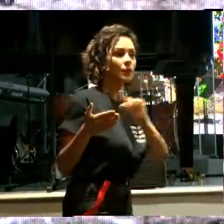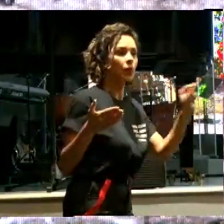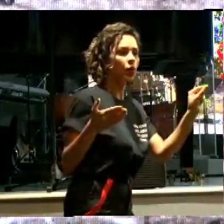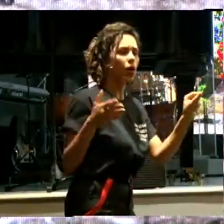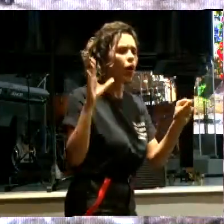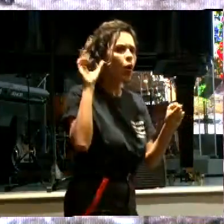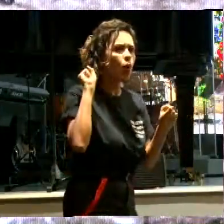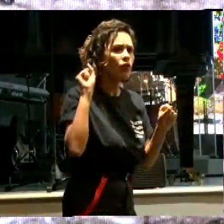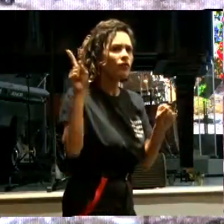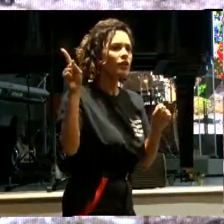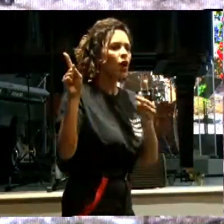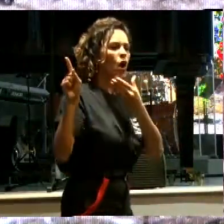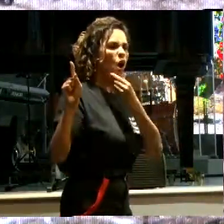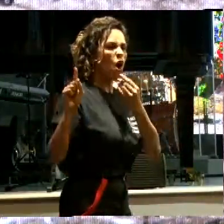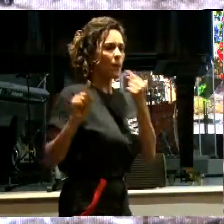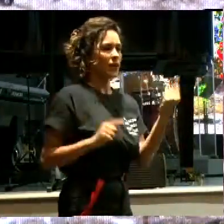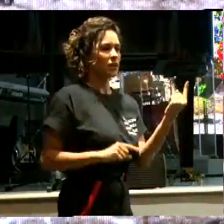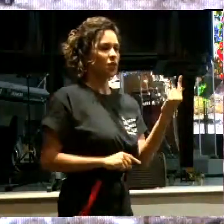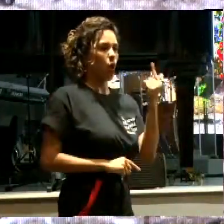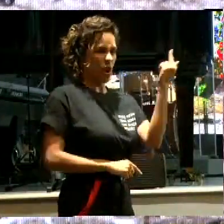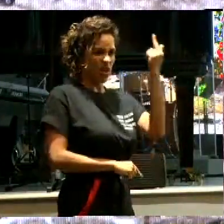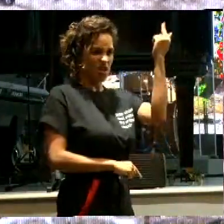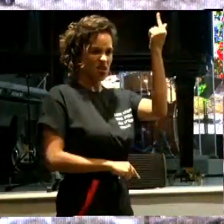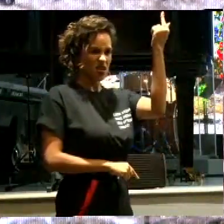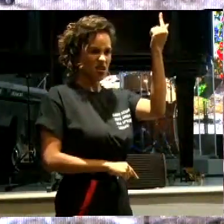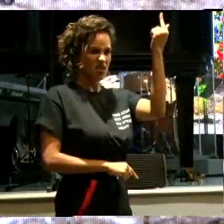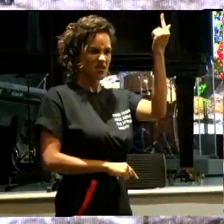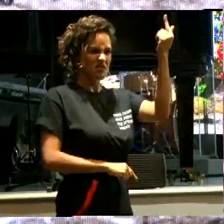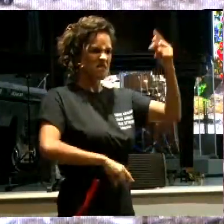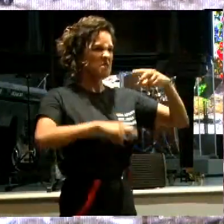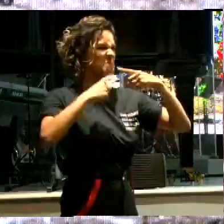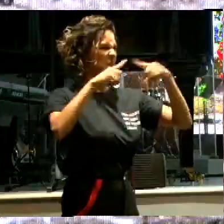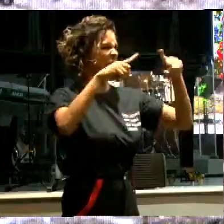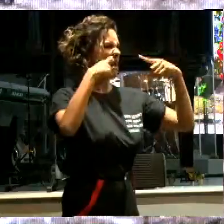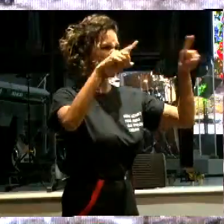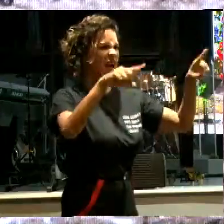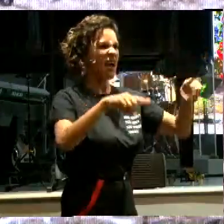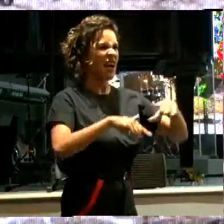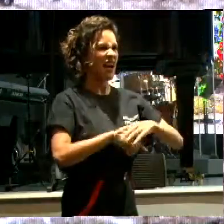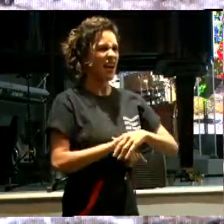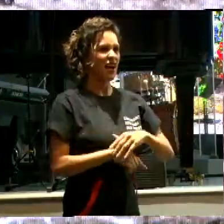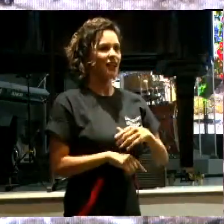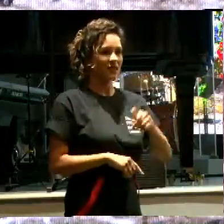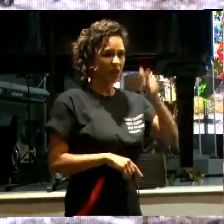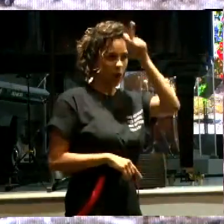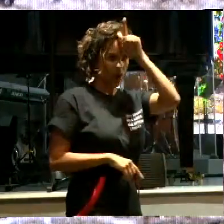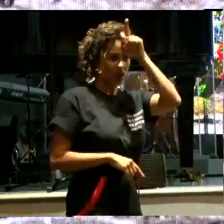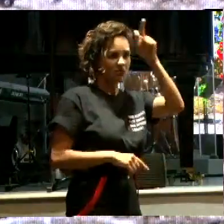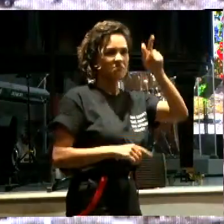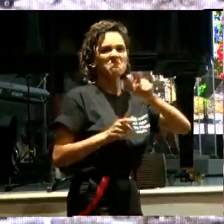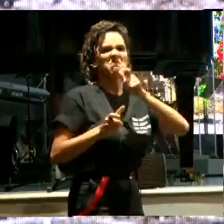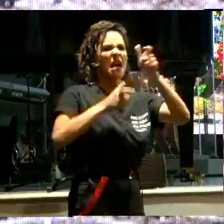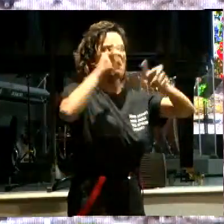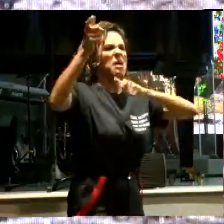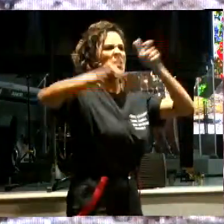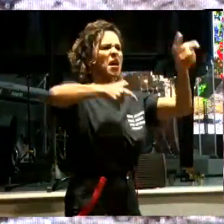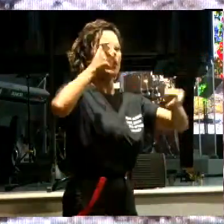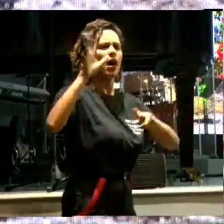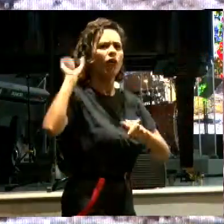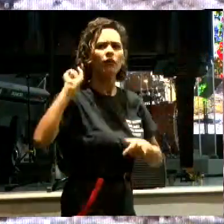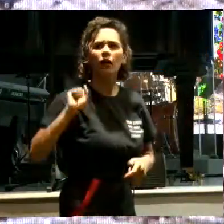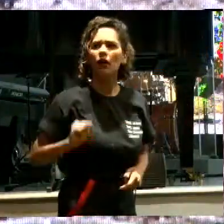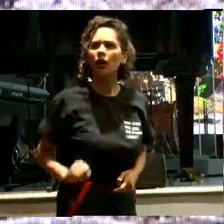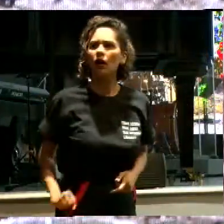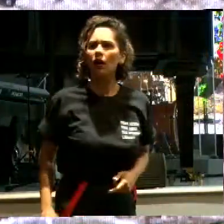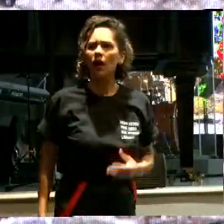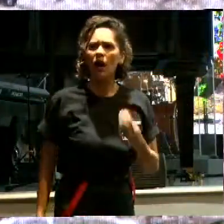Golias afrontando o exército do Deus vivo. E Davi olha para aquela situação e fala: como é que pode?